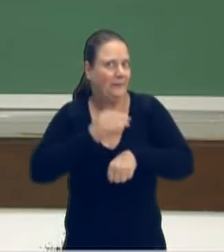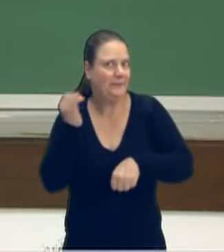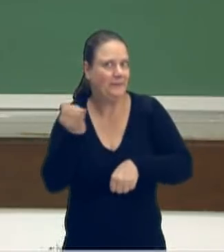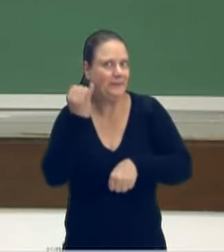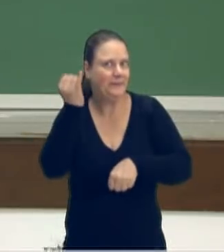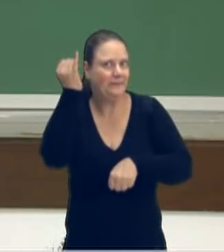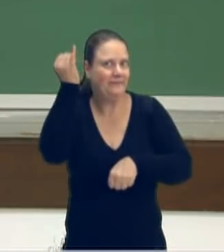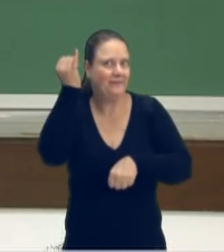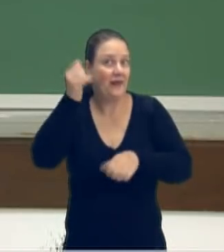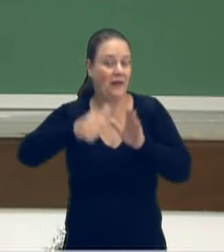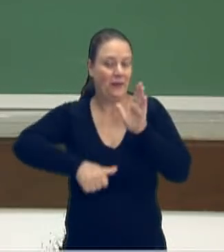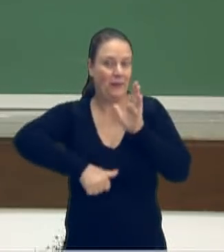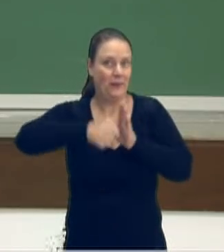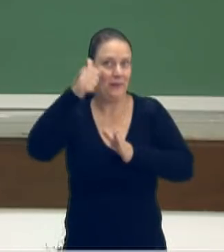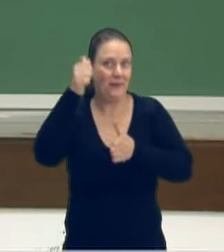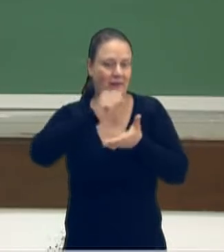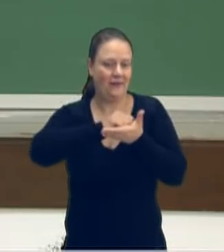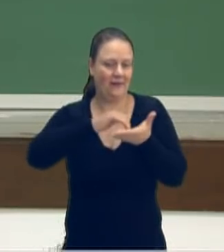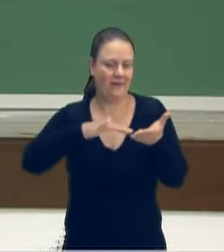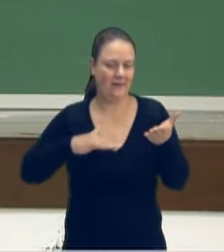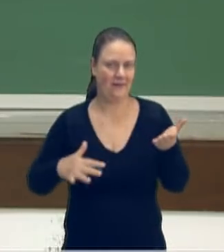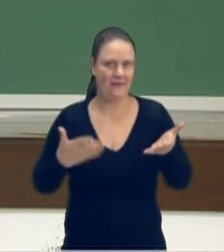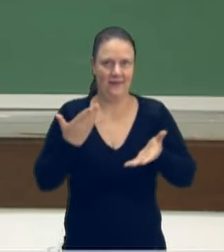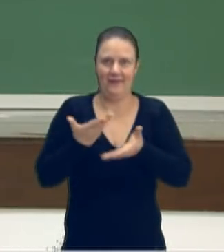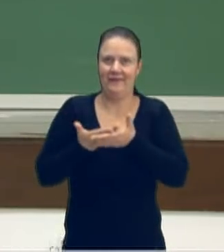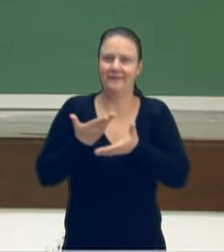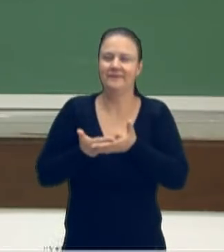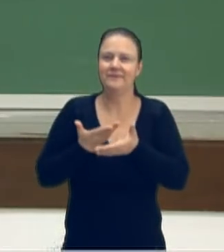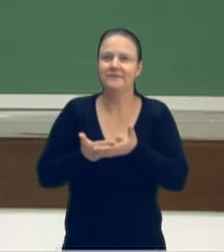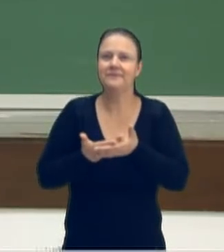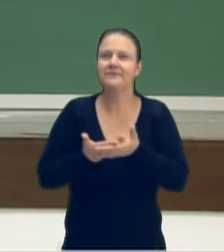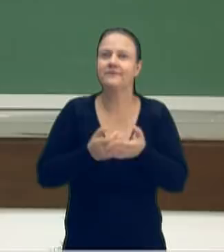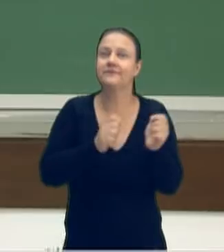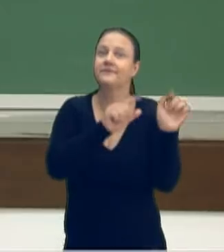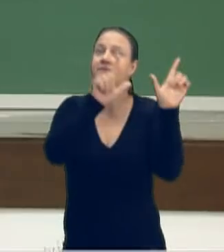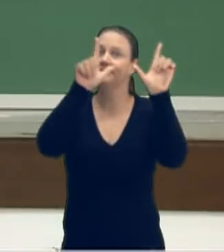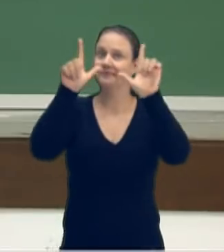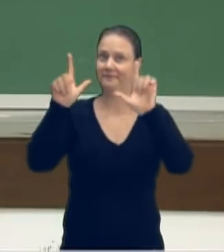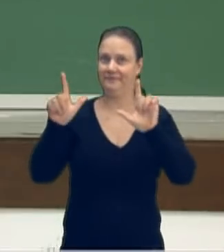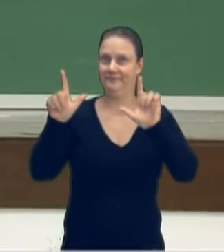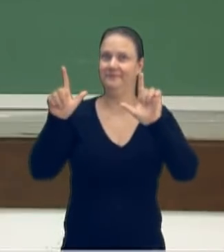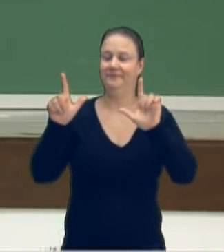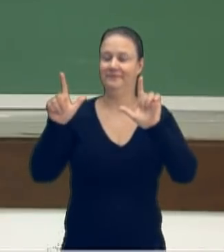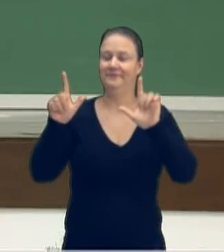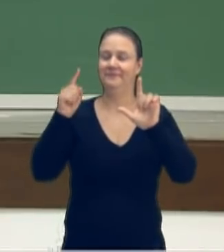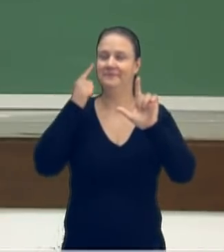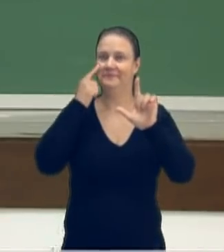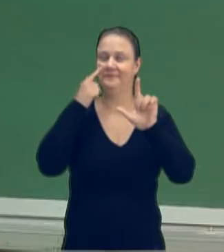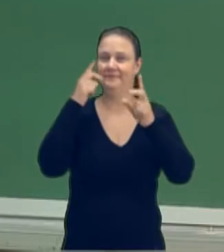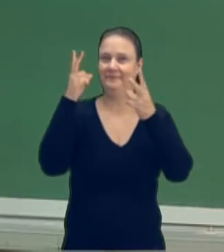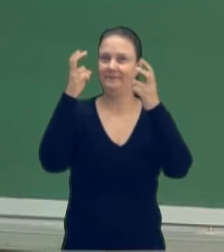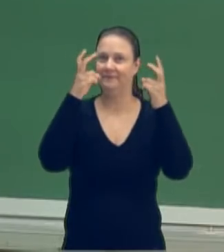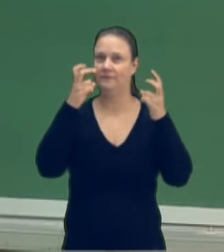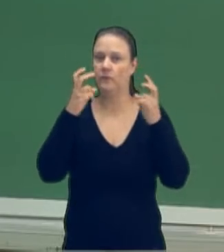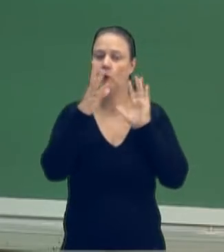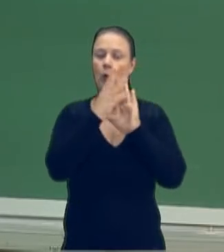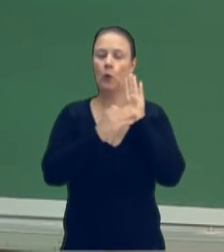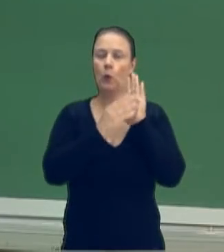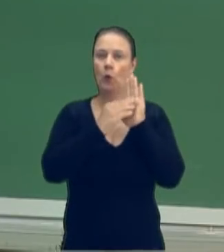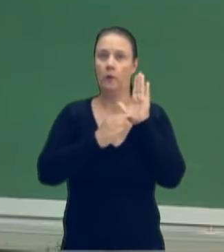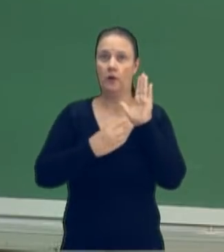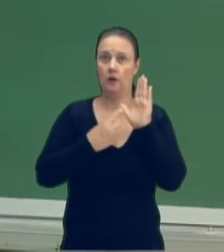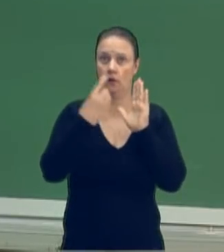Nós vamos fazer a nossa primeira atividade na aula. Vamos colocar então a próxima no próximo slide, copiem essas